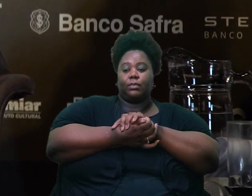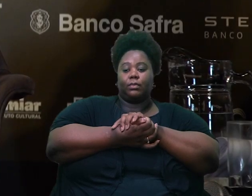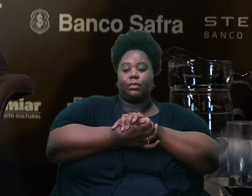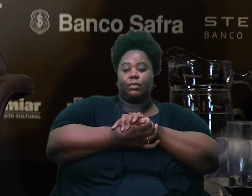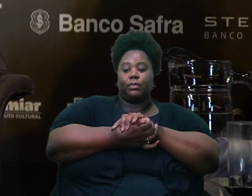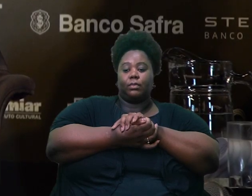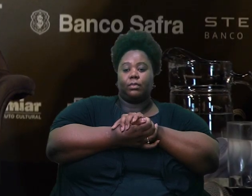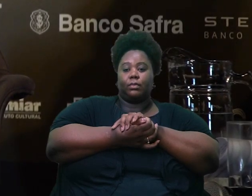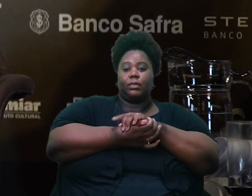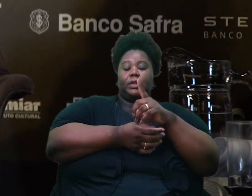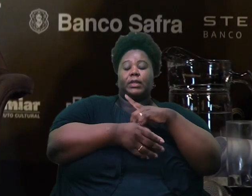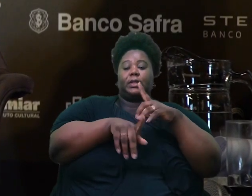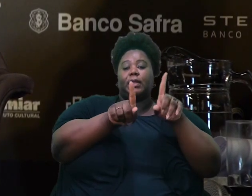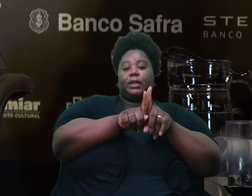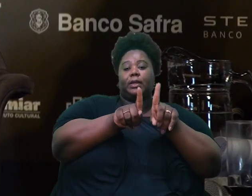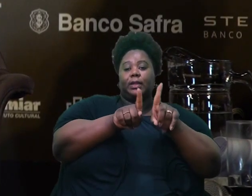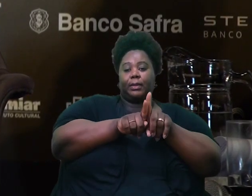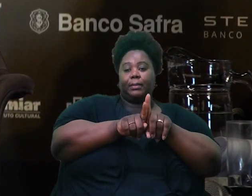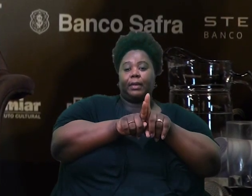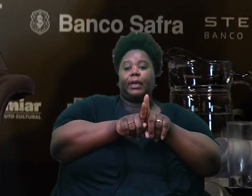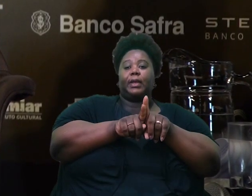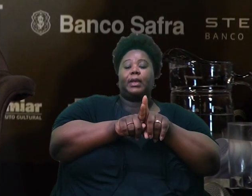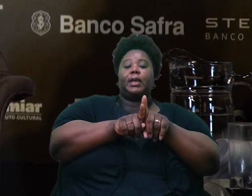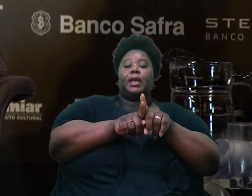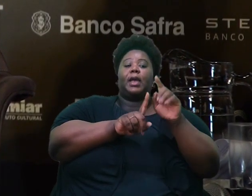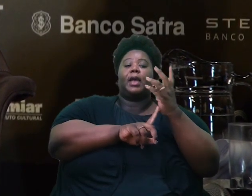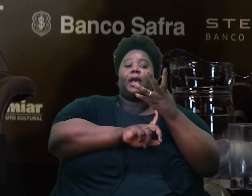e isso quer dizer também na produção artística,